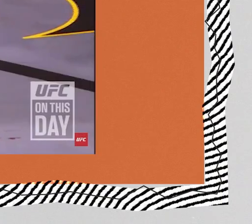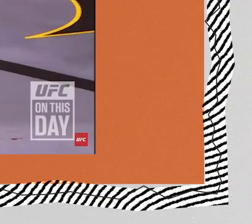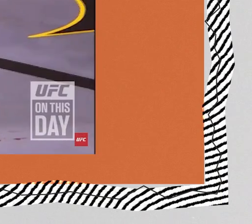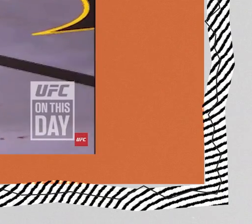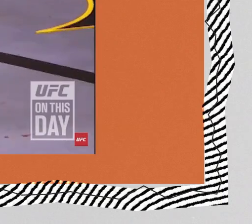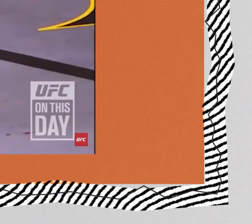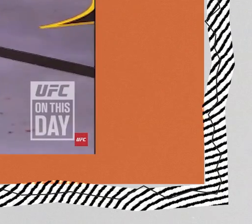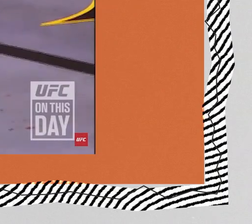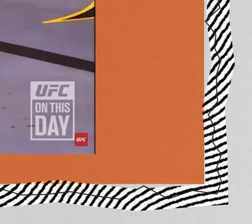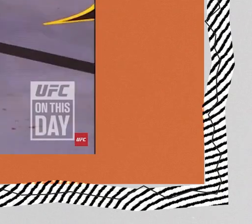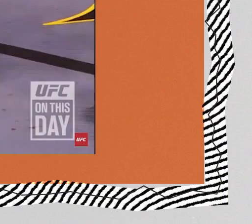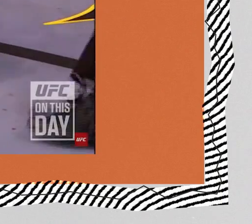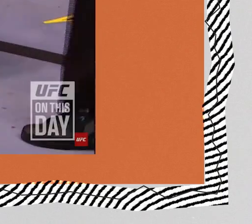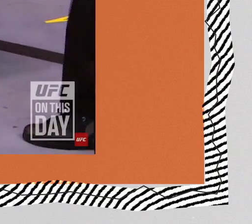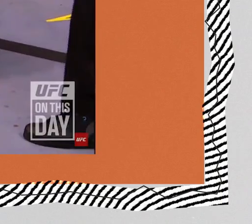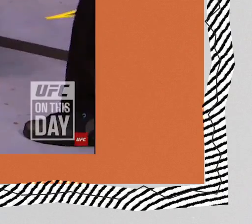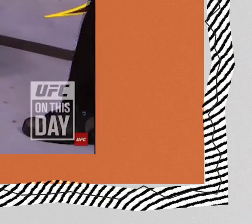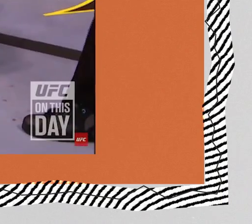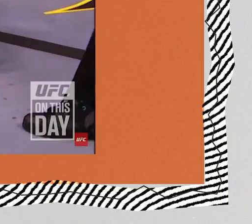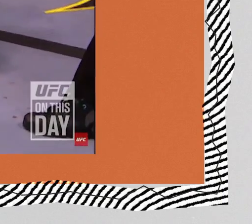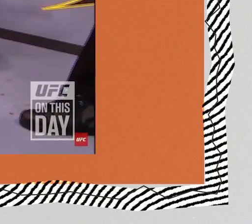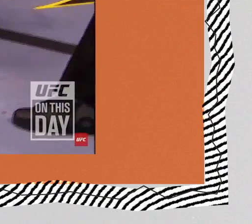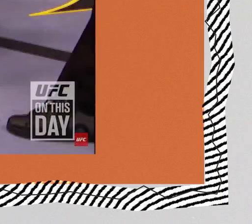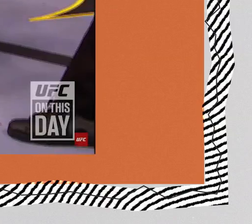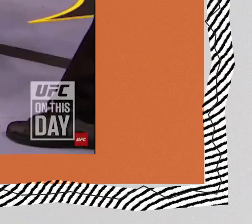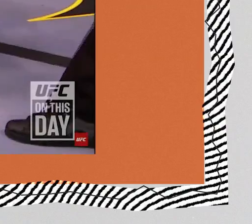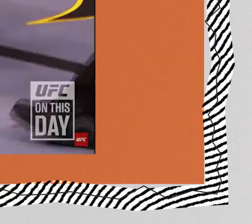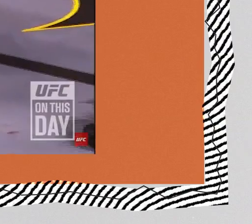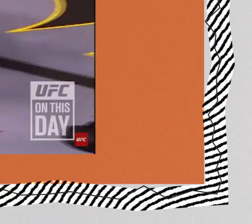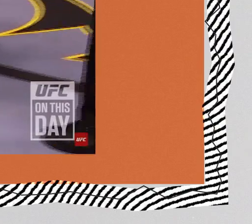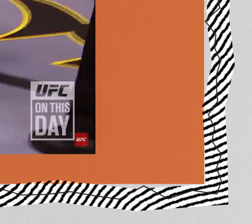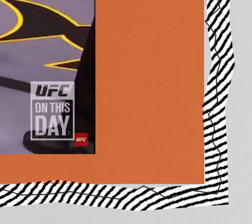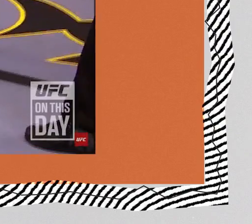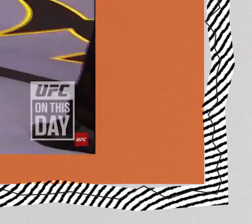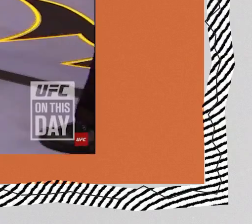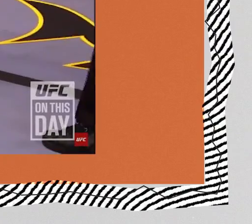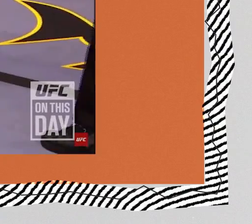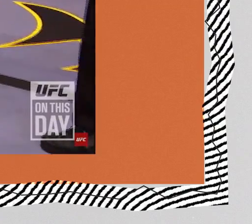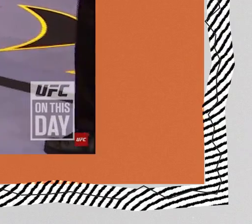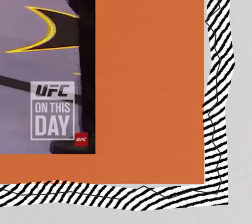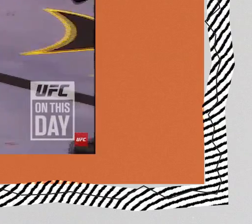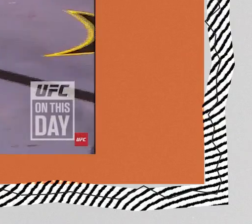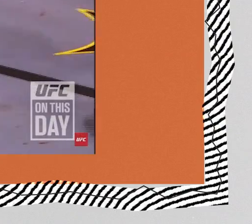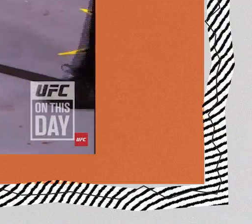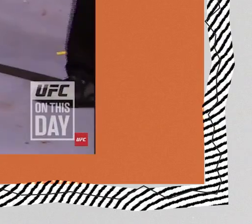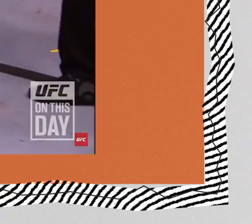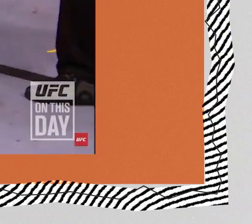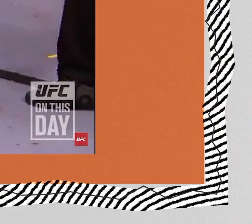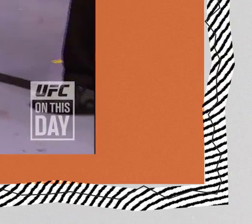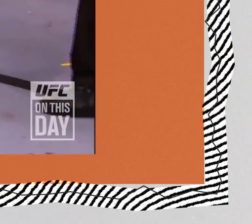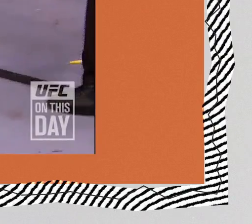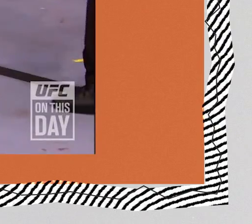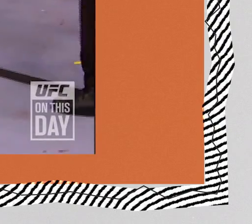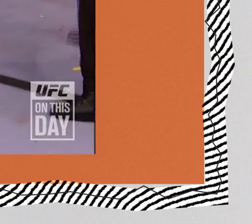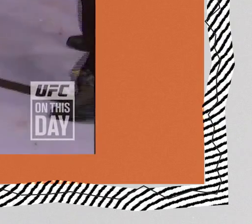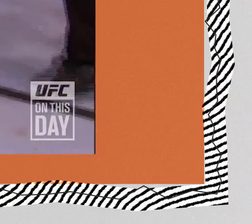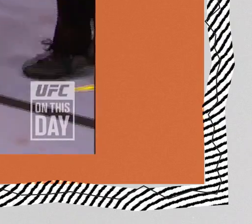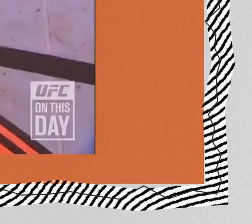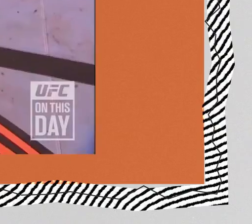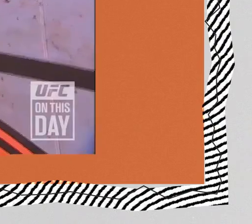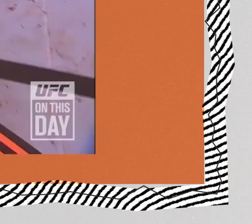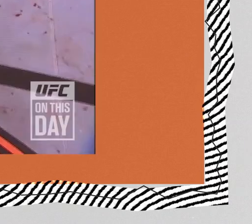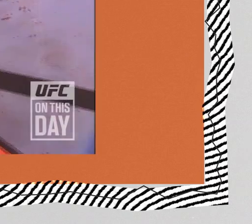is trouble! Can he choke out Chael Sonnen? Dan Anderson Silva!